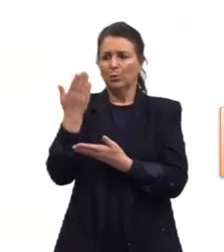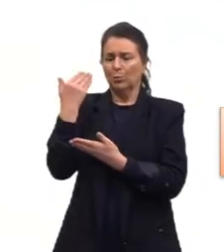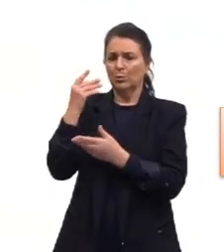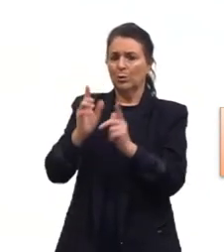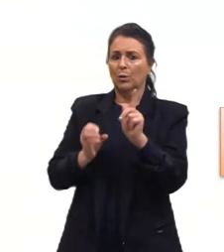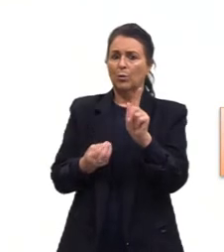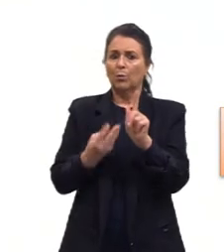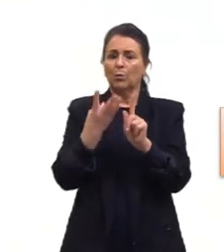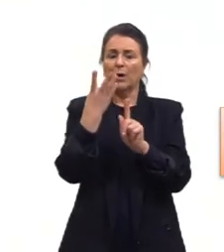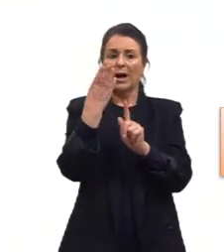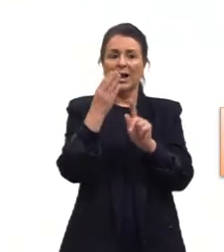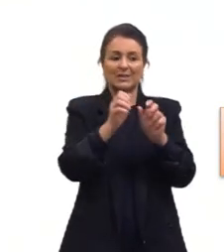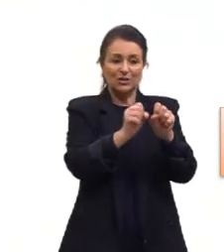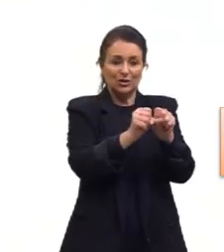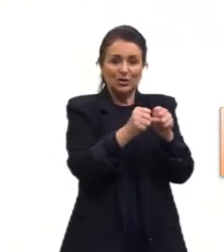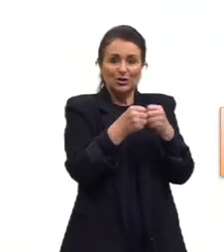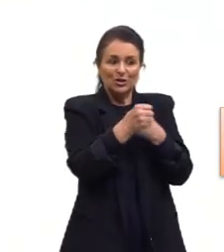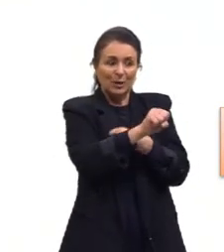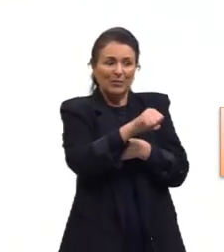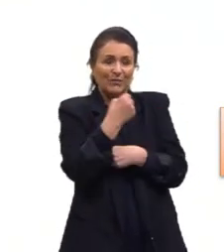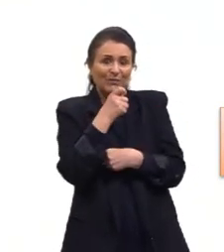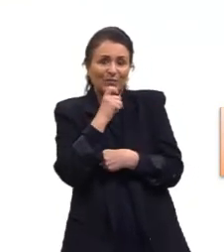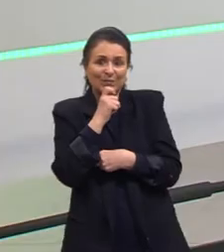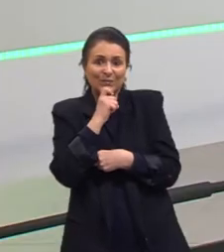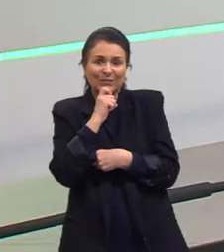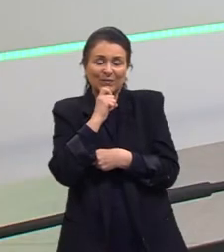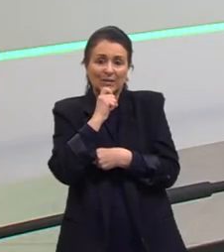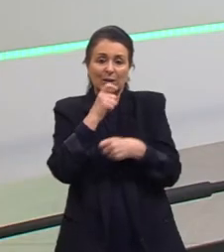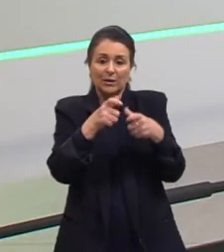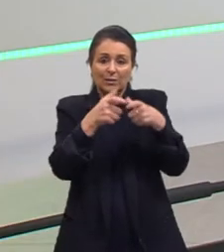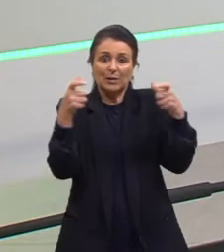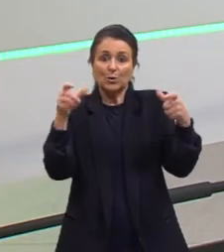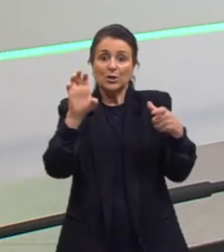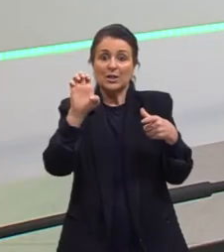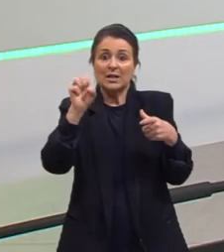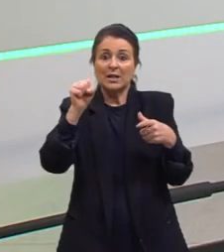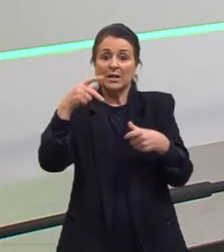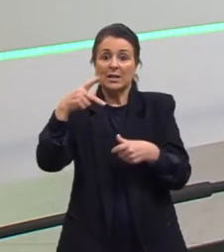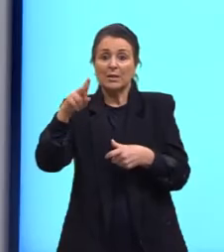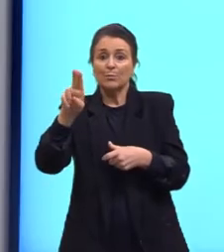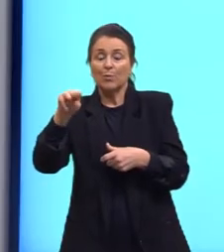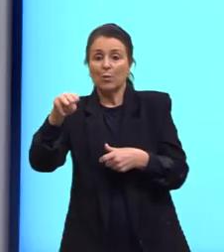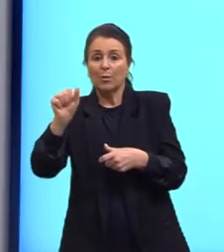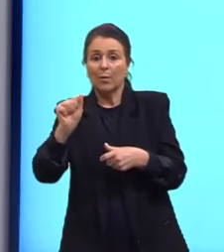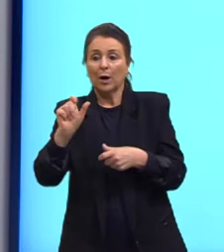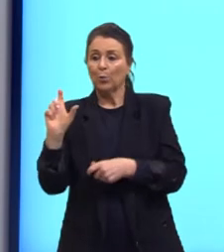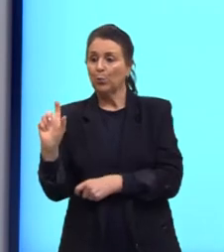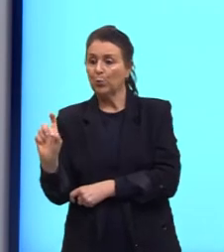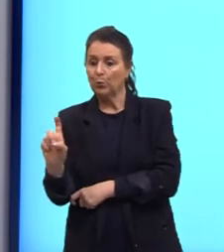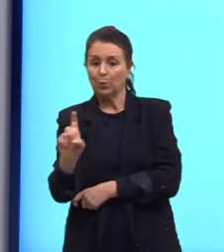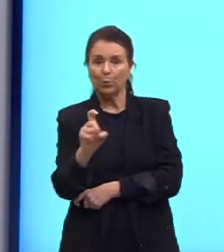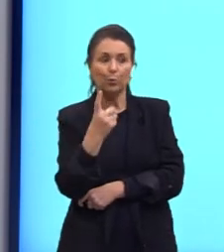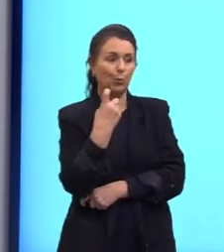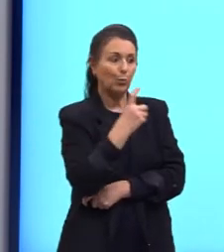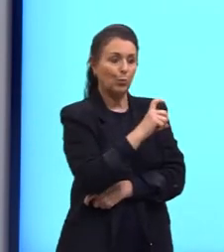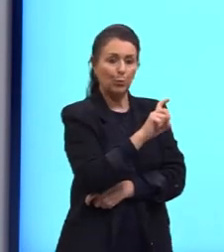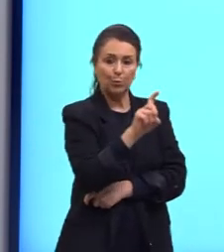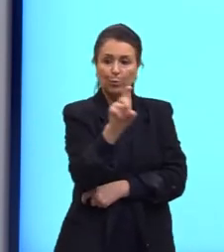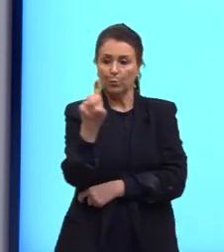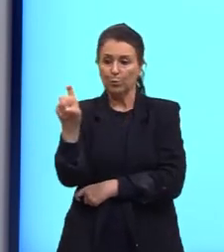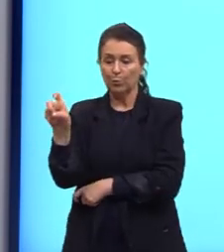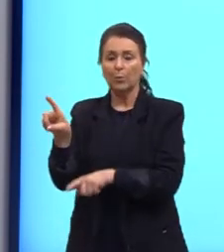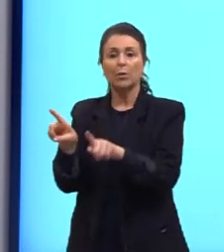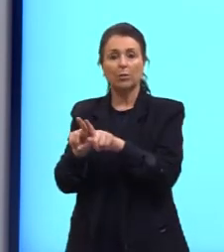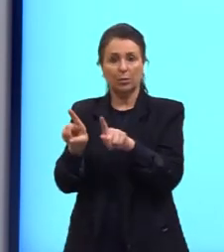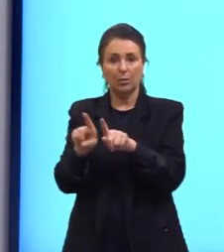gás de refrigeração né fim de refrigeração expansor de espuma em aerosol né no spray aerosol que podia ser